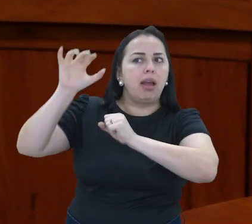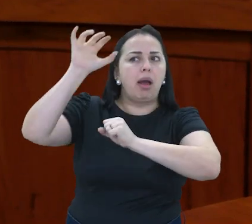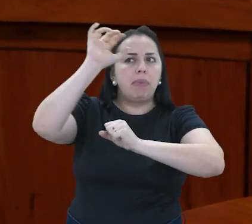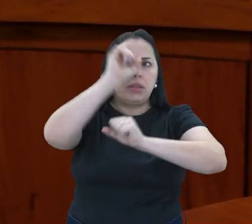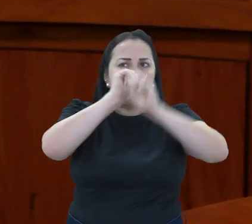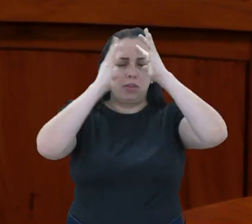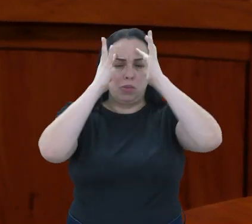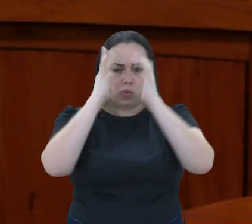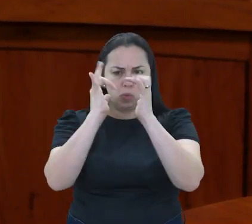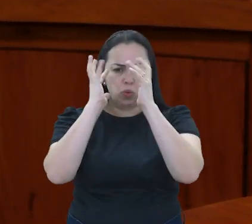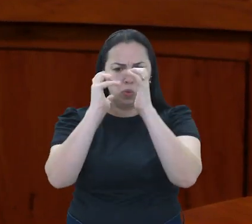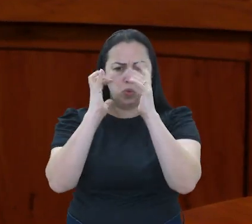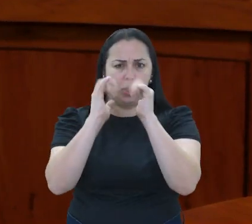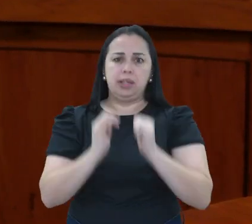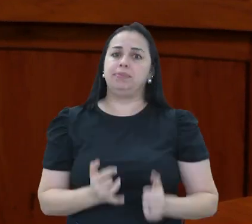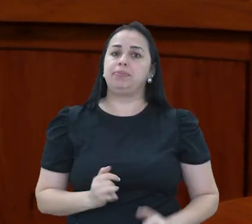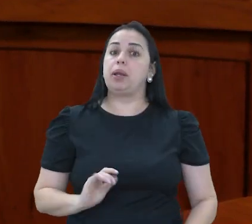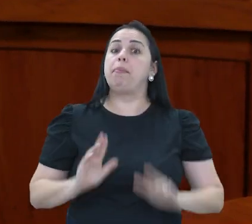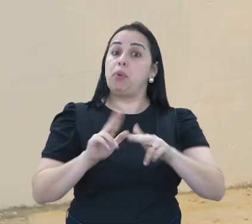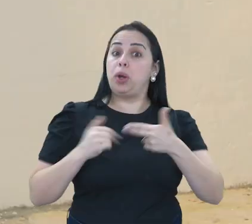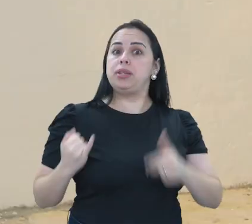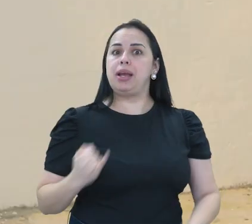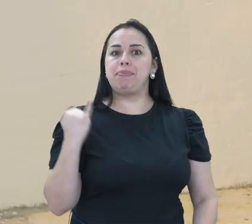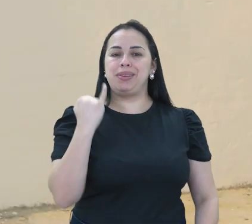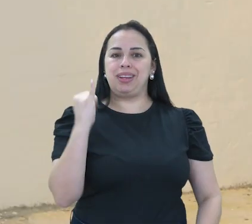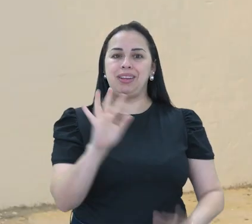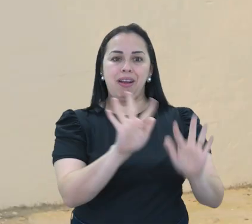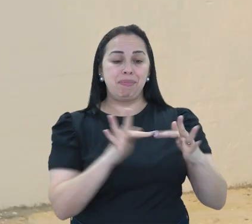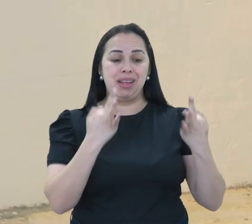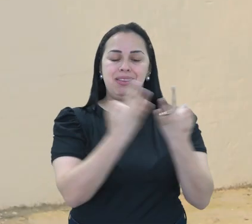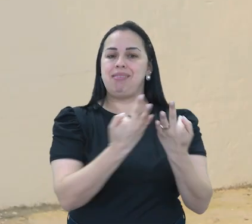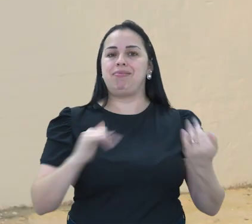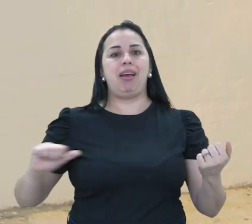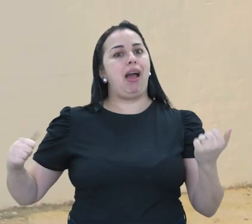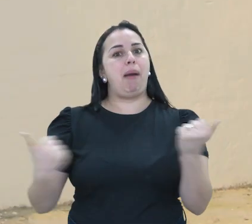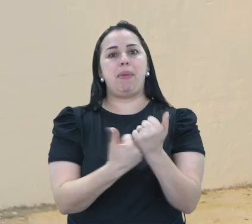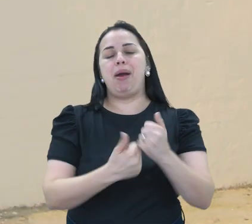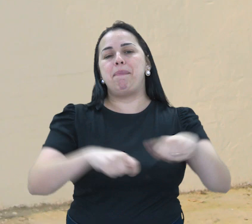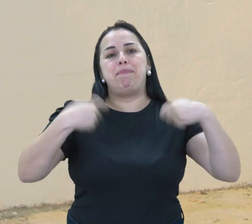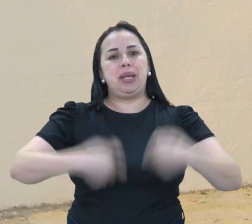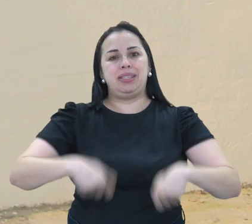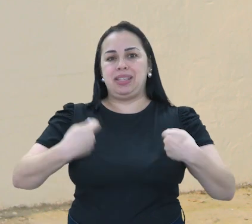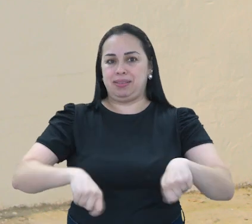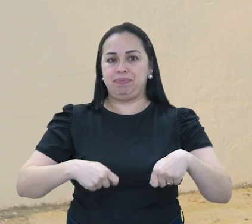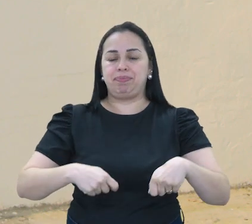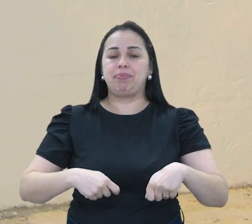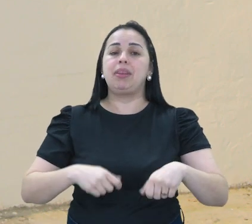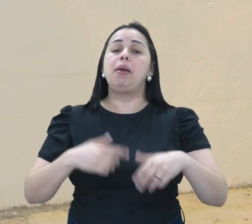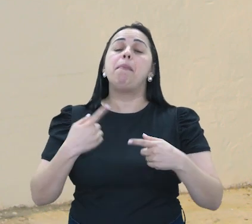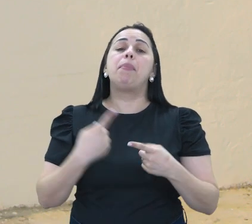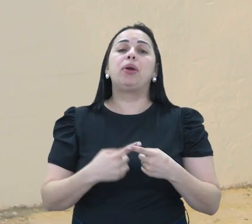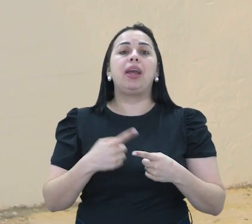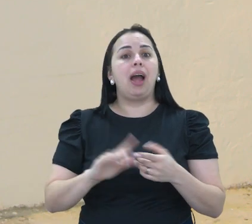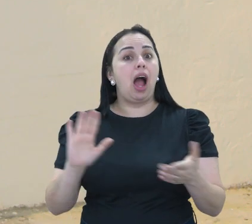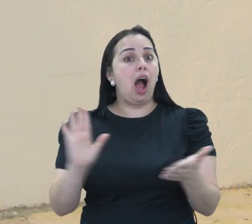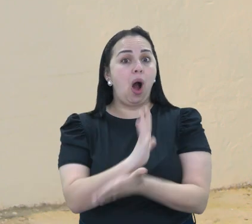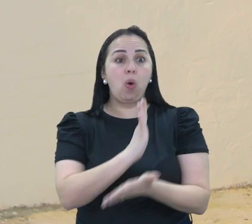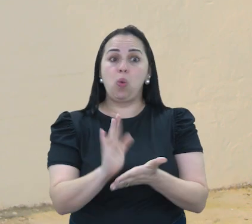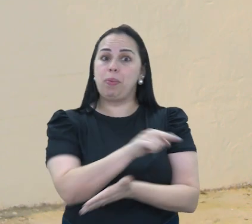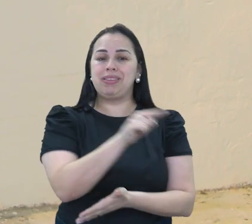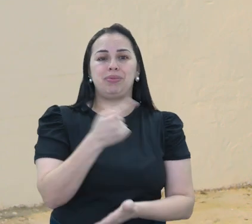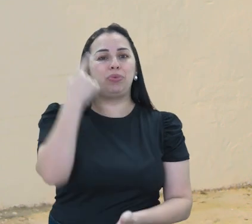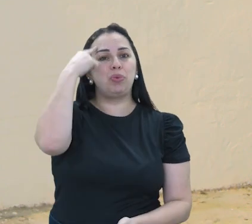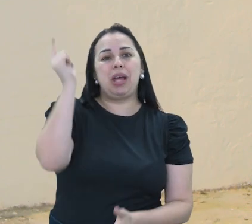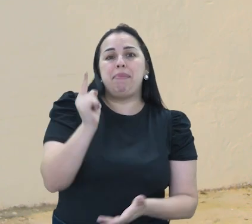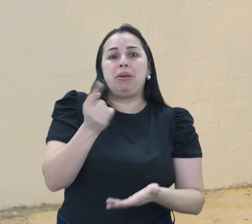mais a gente desafiar o nosso cérebro, melhor é. É importante o apoio também à família do idoso que tem Alzheimer. Isso porque